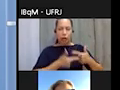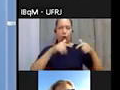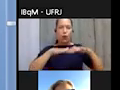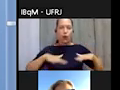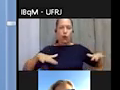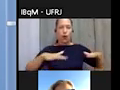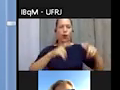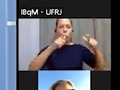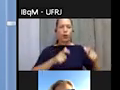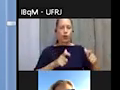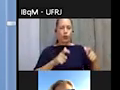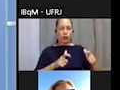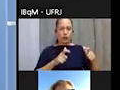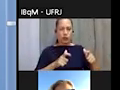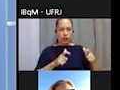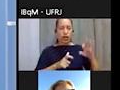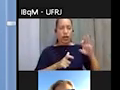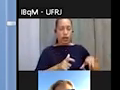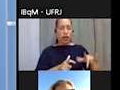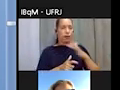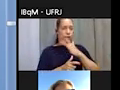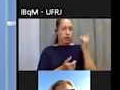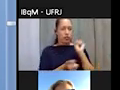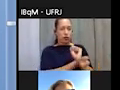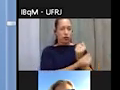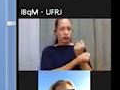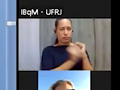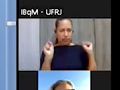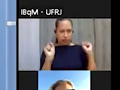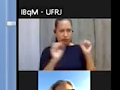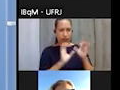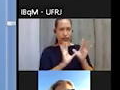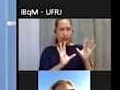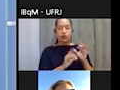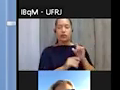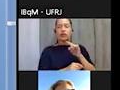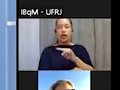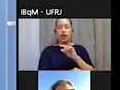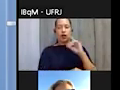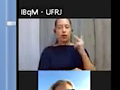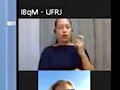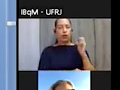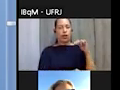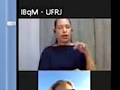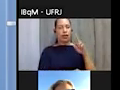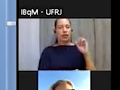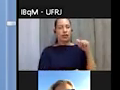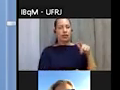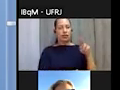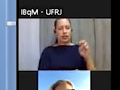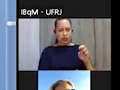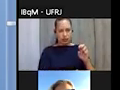um liberto, que é Henrique, e um escravizado, que é Estulano. O Lund deixa